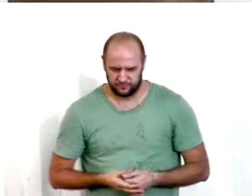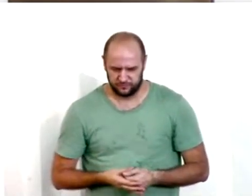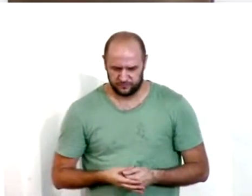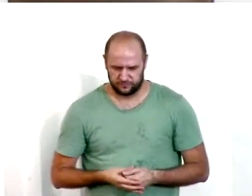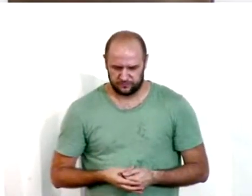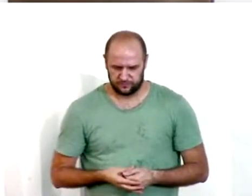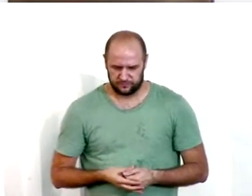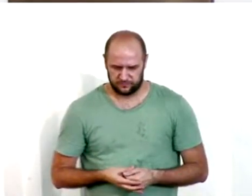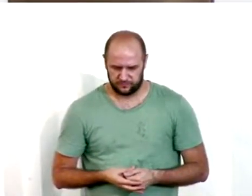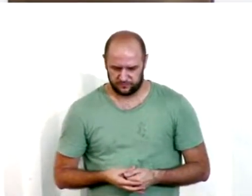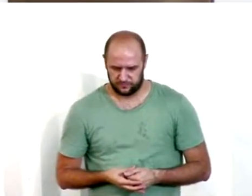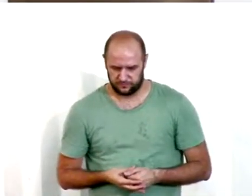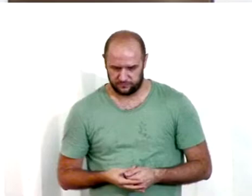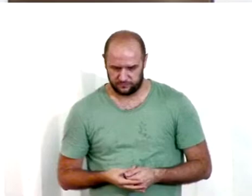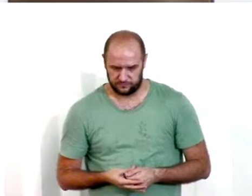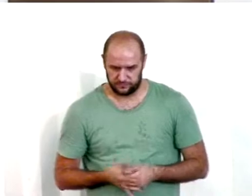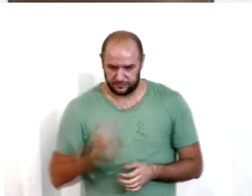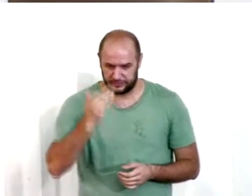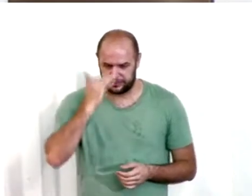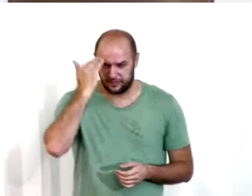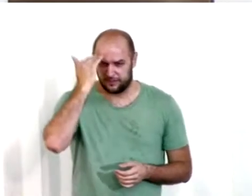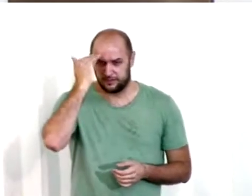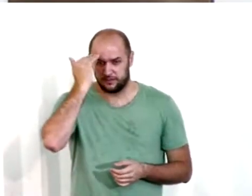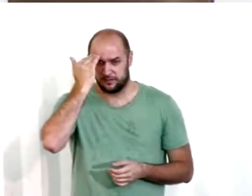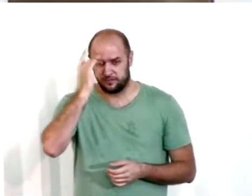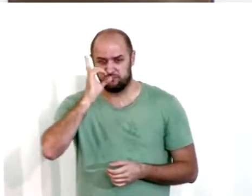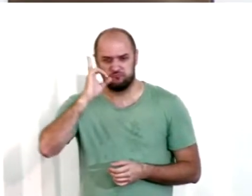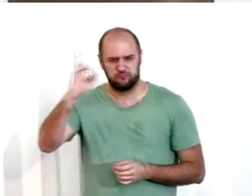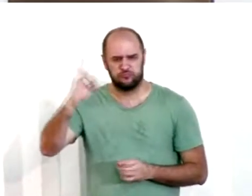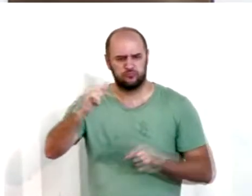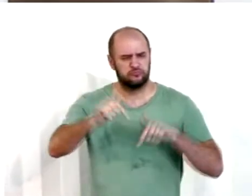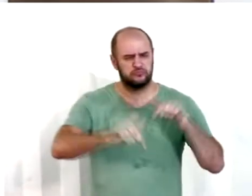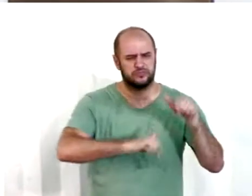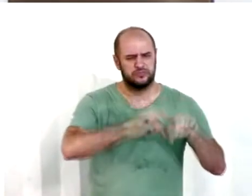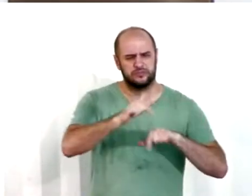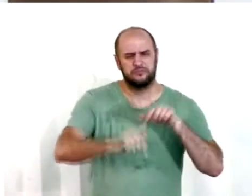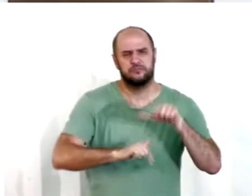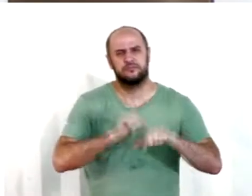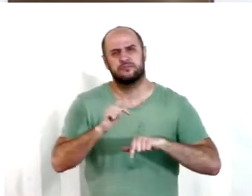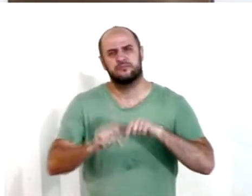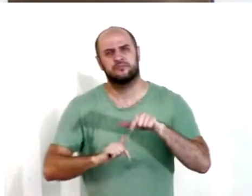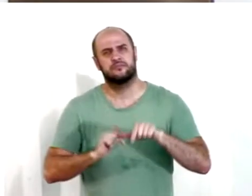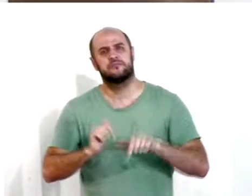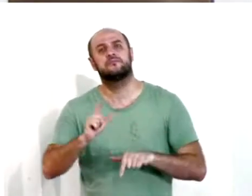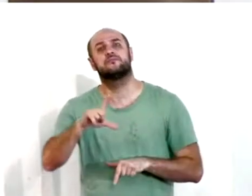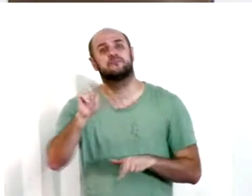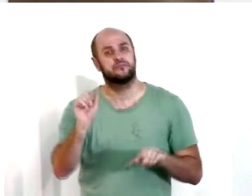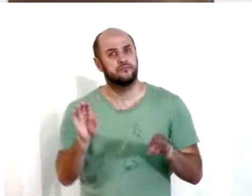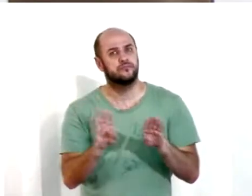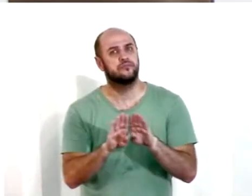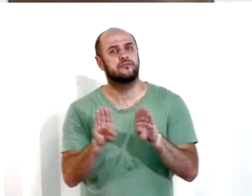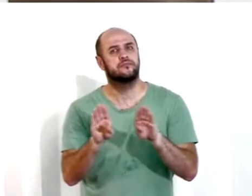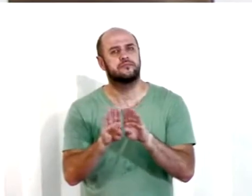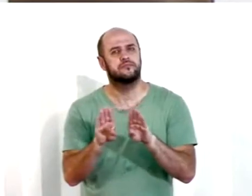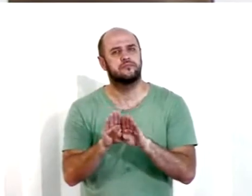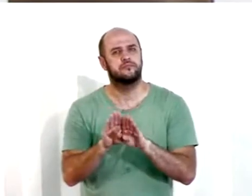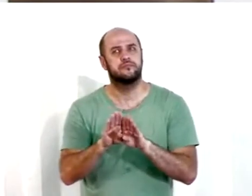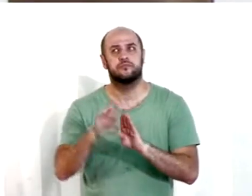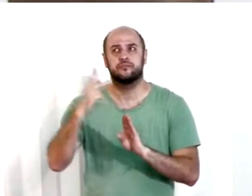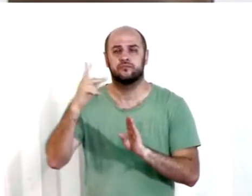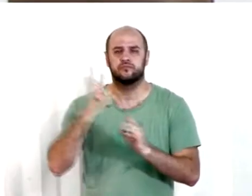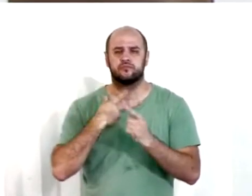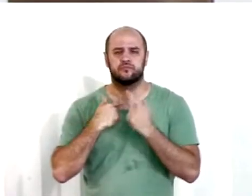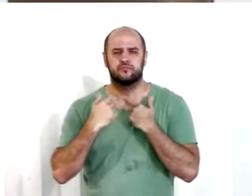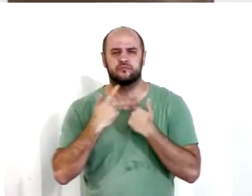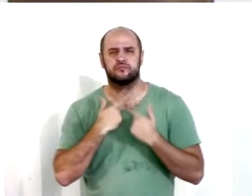será um problema. Entender o que Deus faz em escolher e preterir alguns não será um problema.